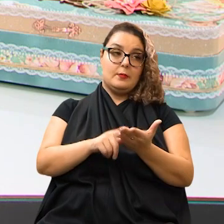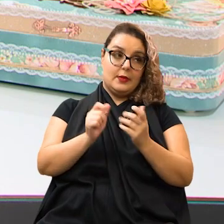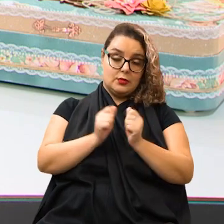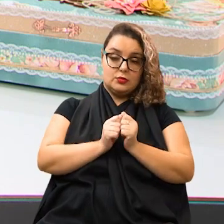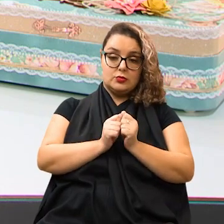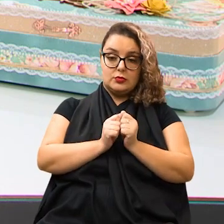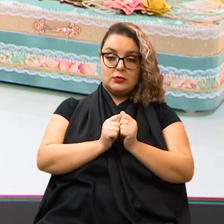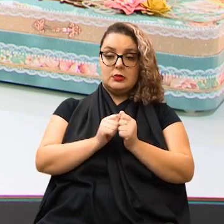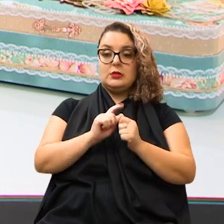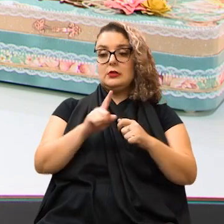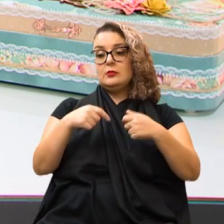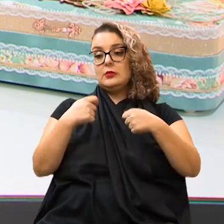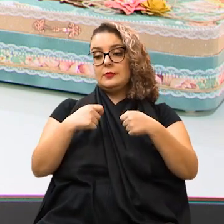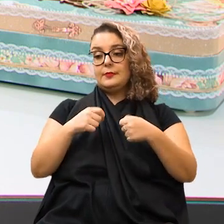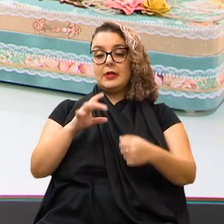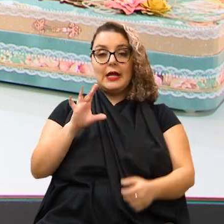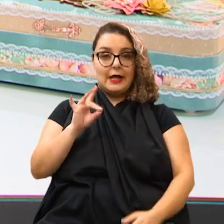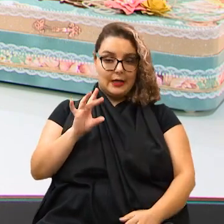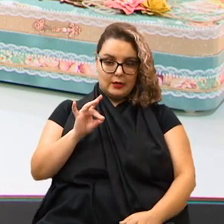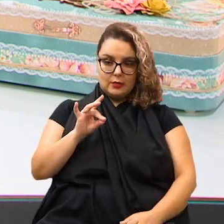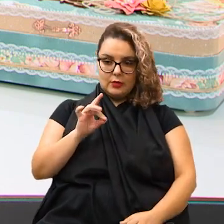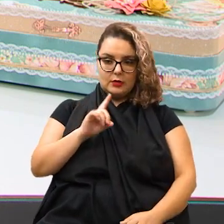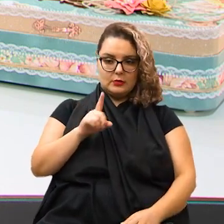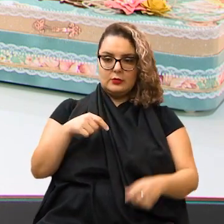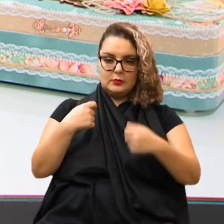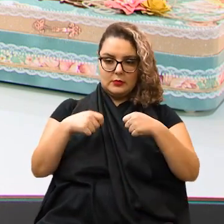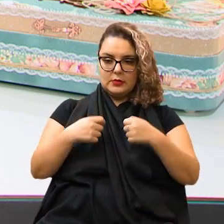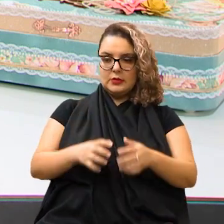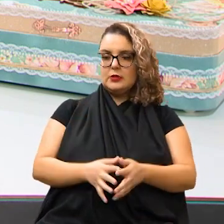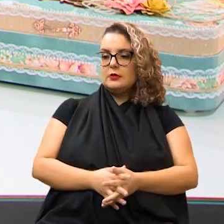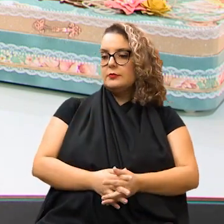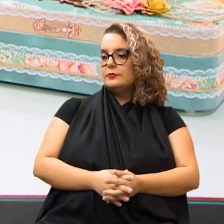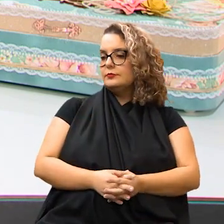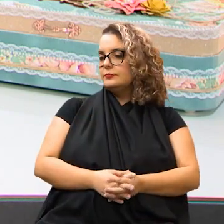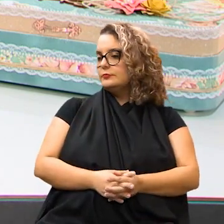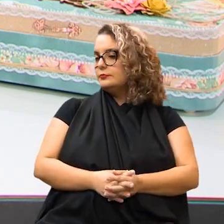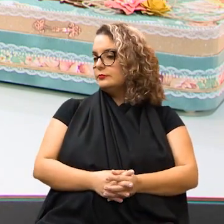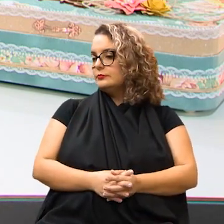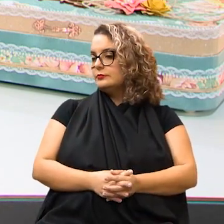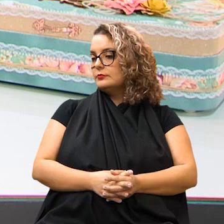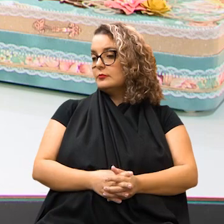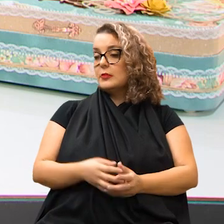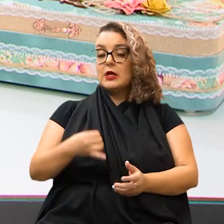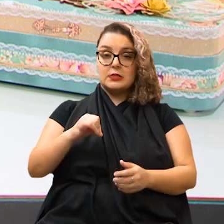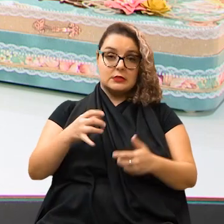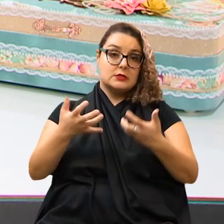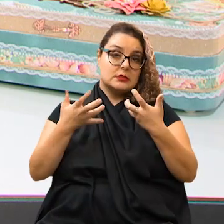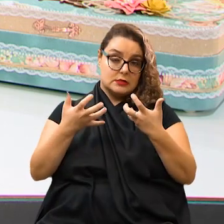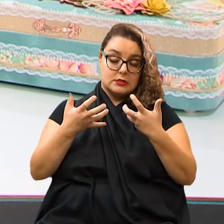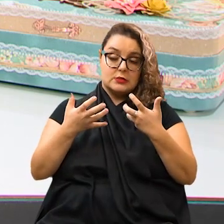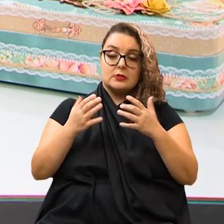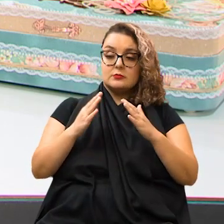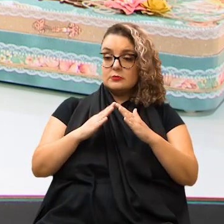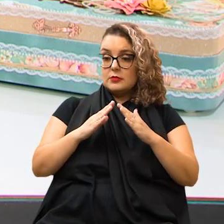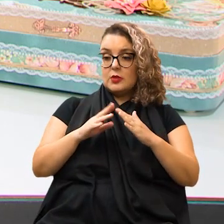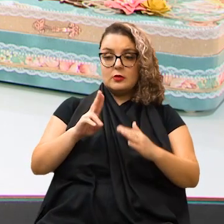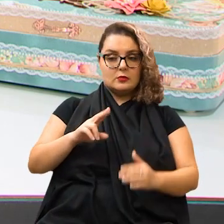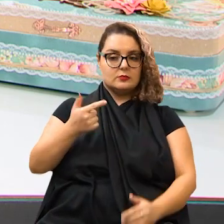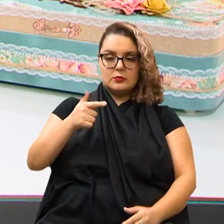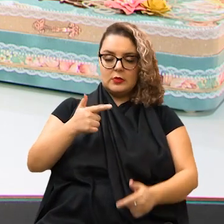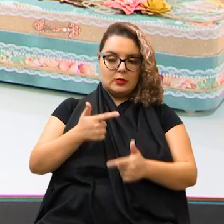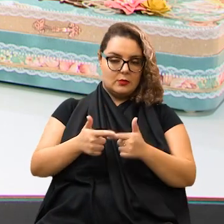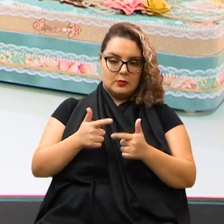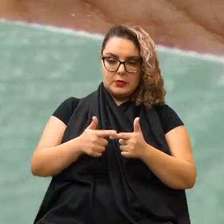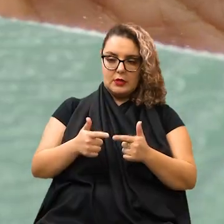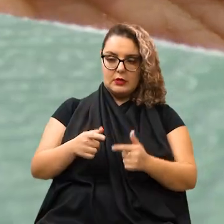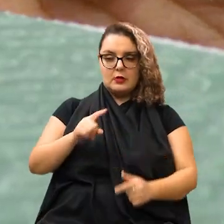junto. Certo. Então aqui não tem necessidade de você utilizar a cola. a cola. Mas se vocês quiserem em casa utilizar, não tem